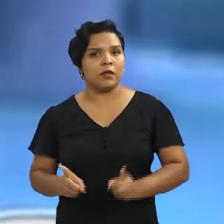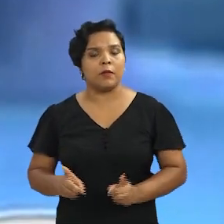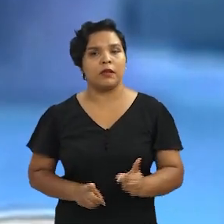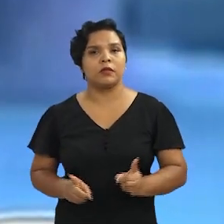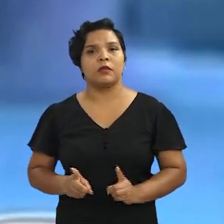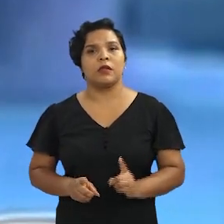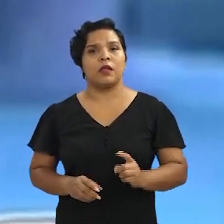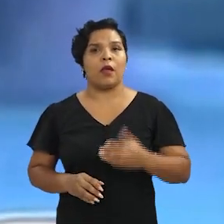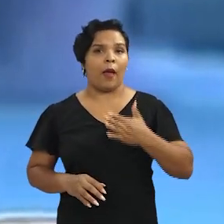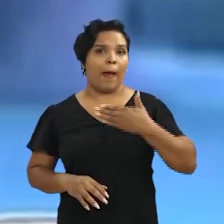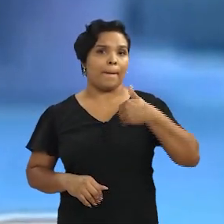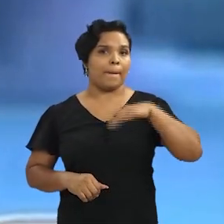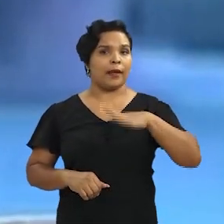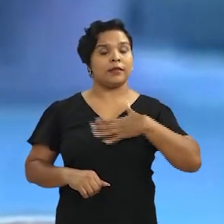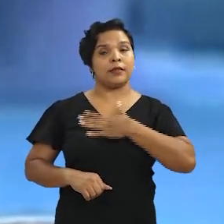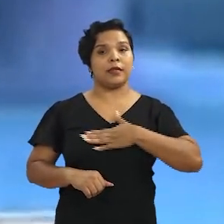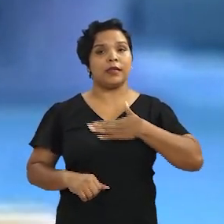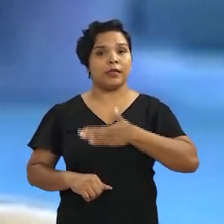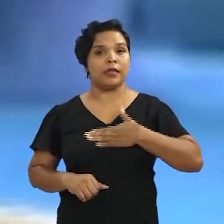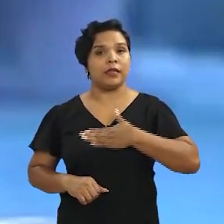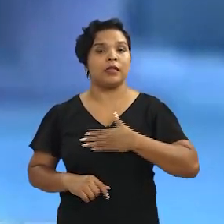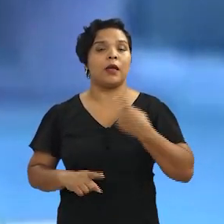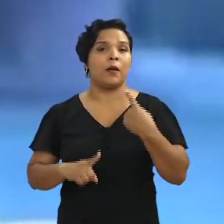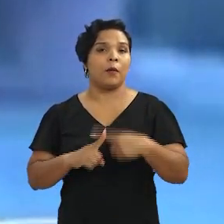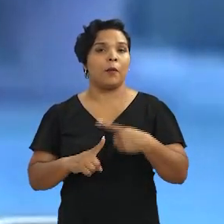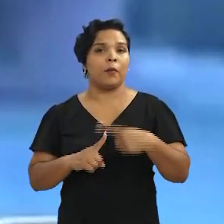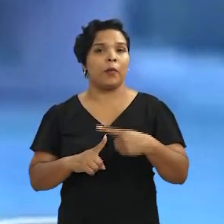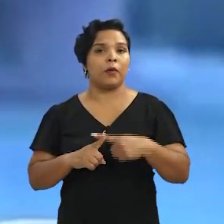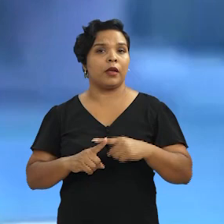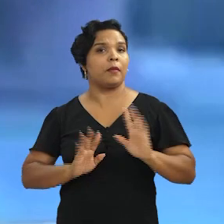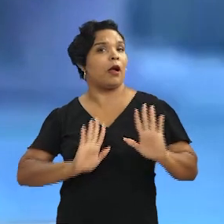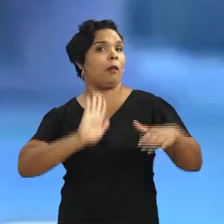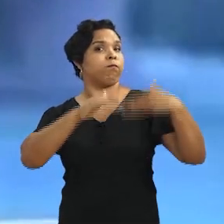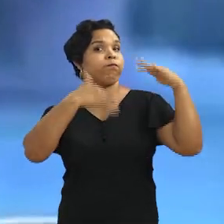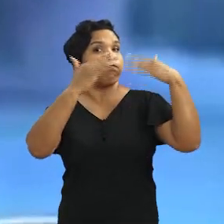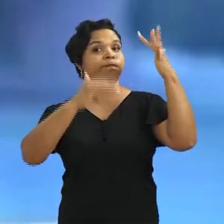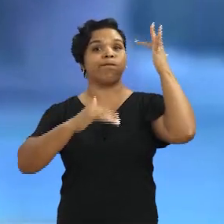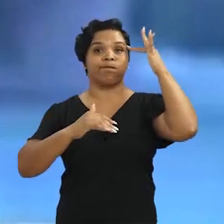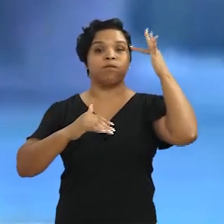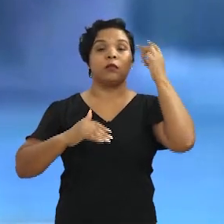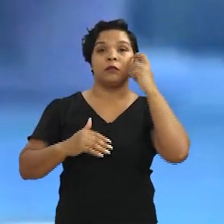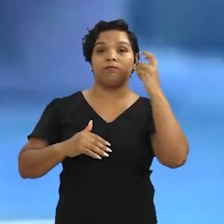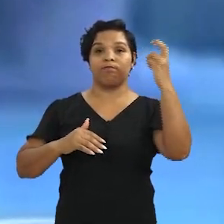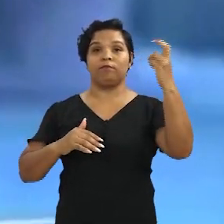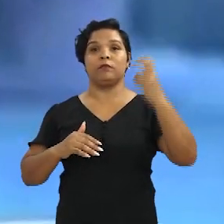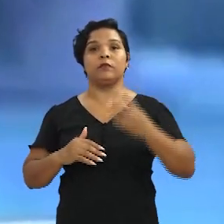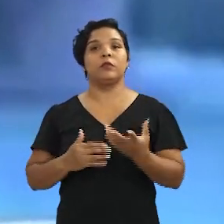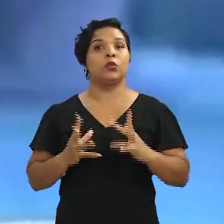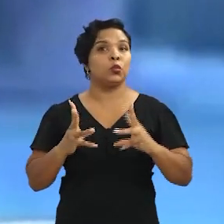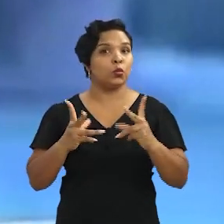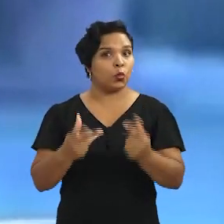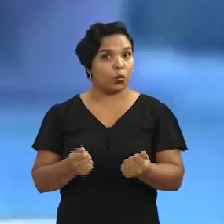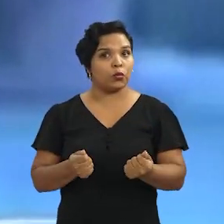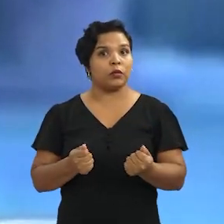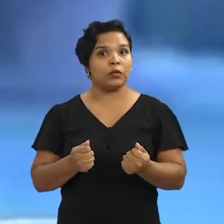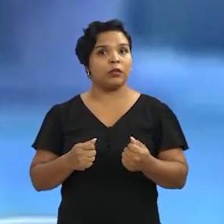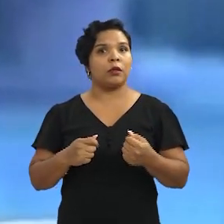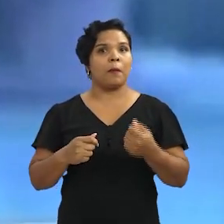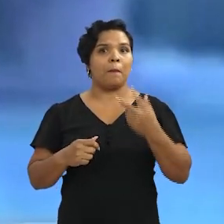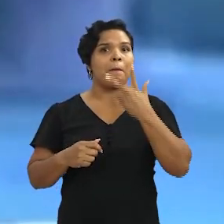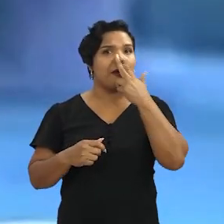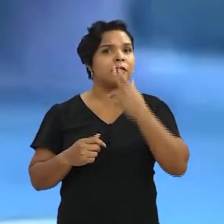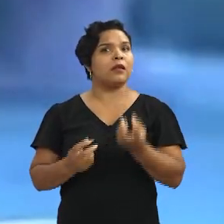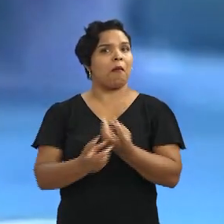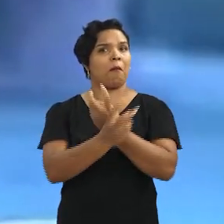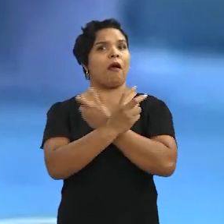das minhas primas, né? Eu era a prima mais querida delas, porque eu era mais desenvolvida, tudo, né? Parece